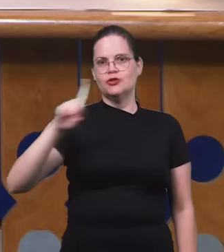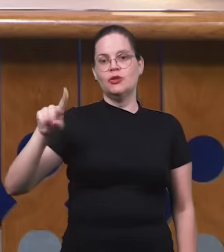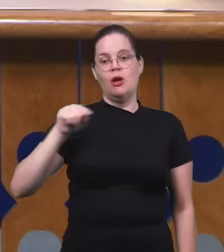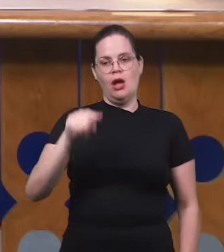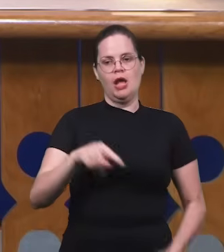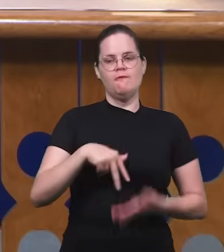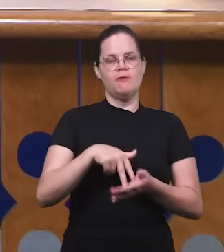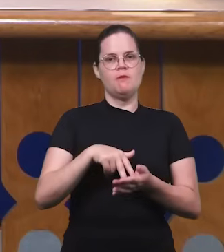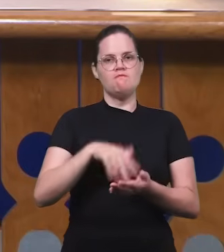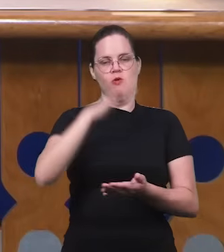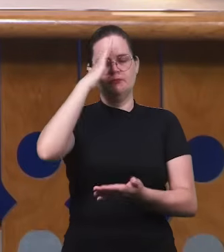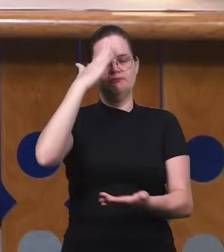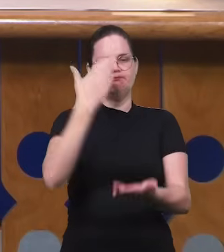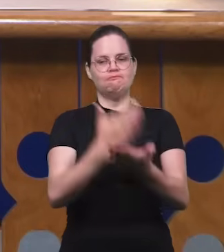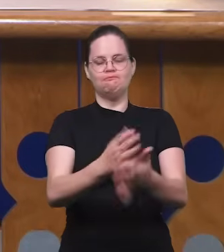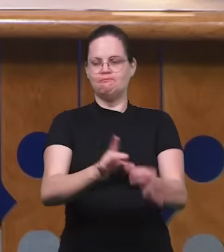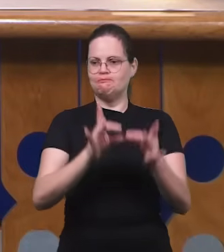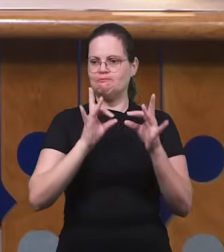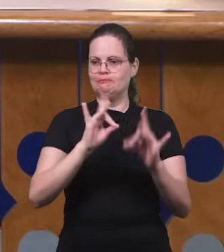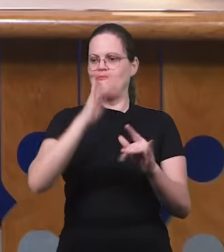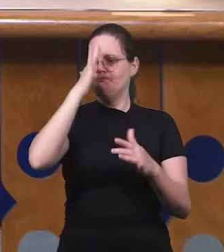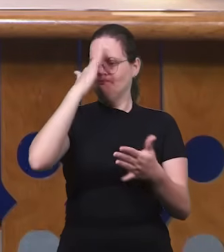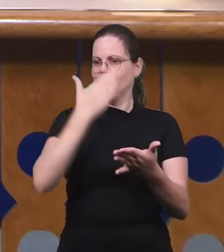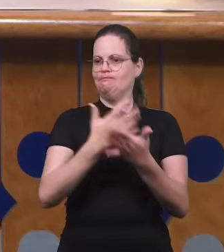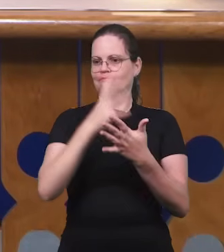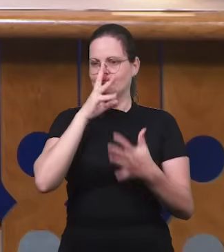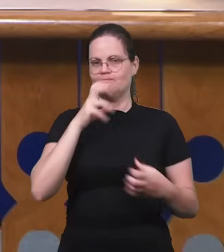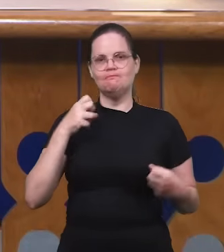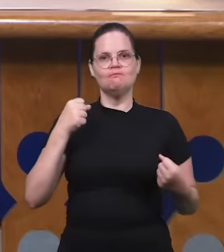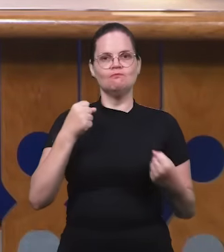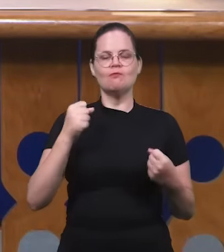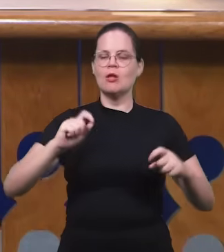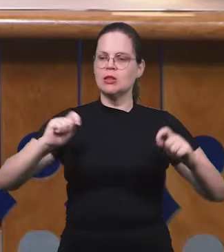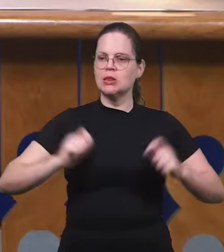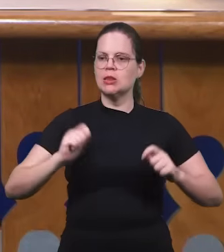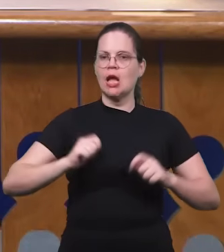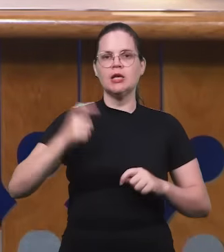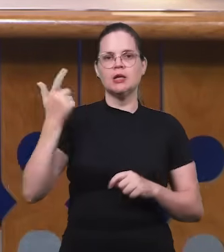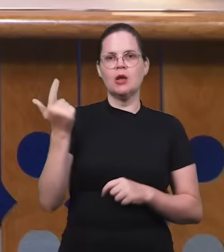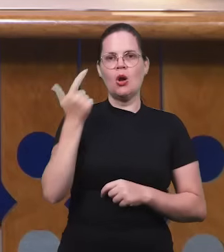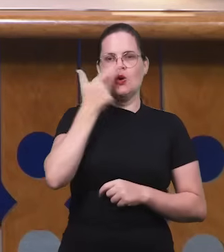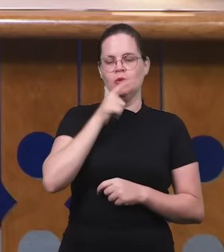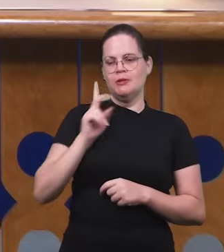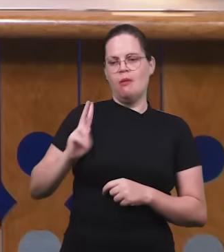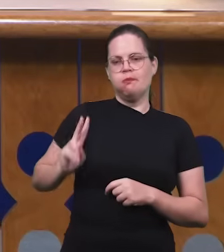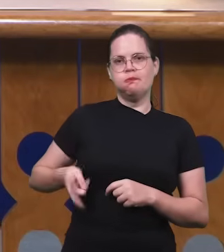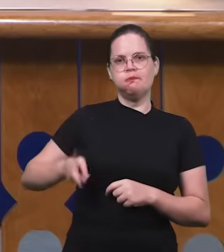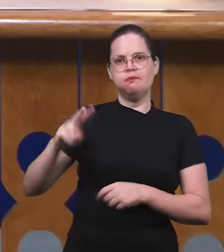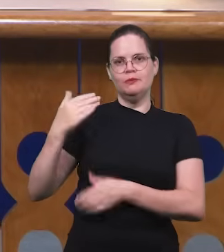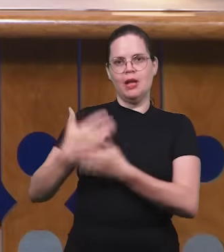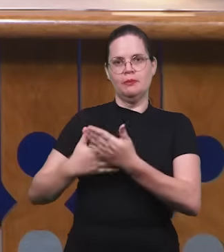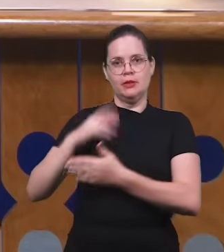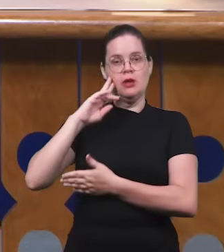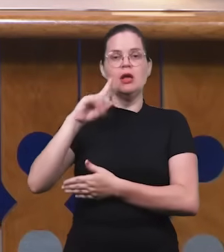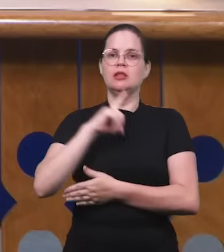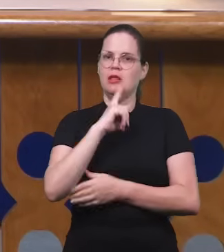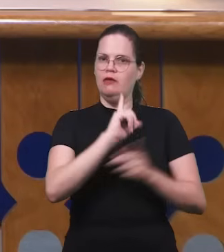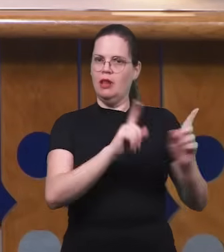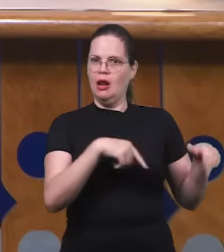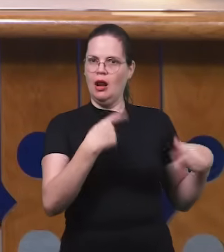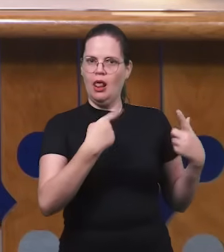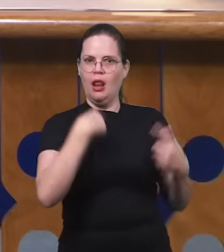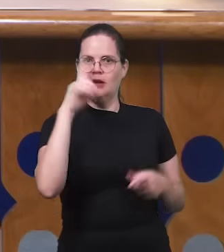se firmou naquilo e aquilo foi suficiente para mantê-lo na presença do Senhor, apesar de todas as